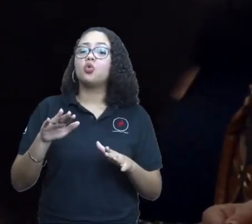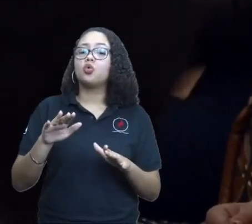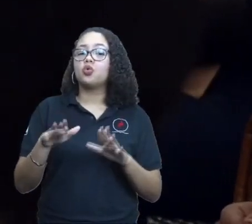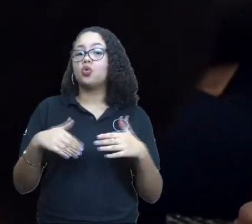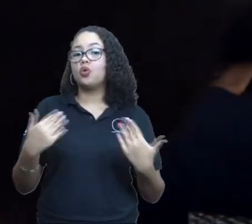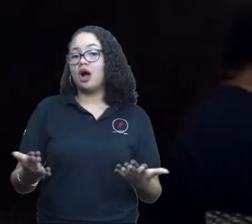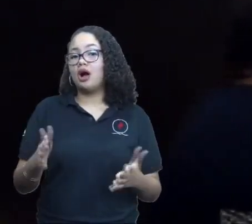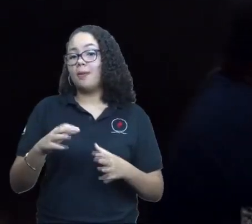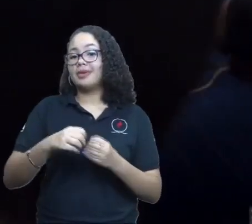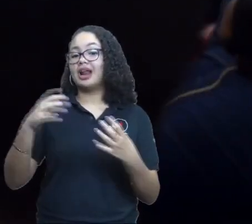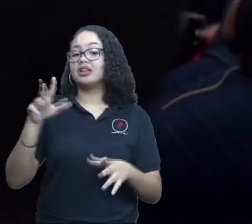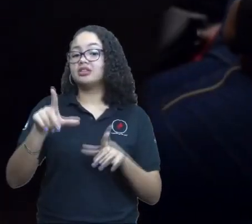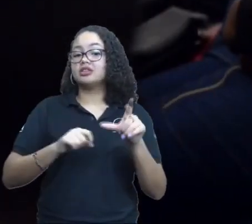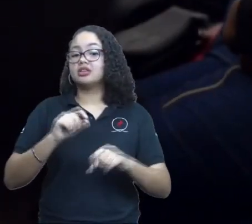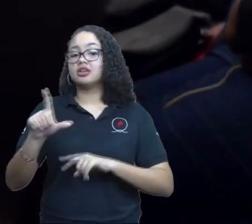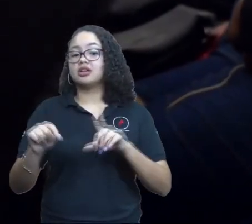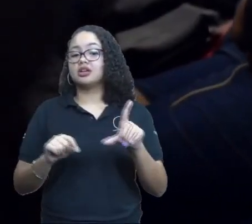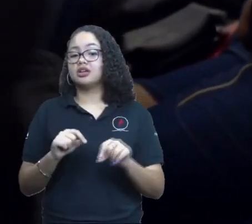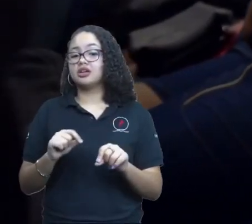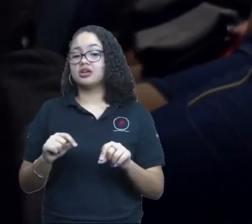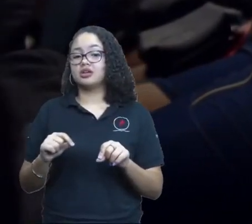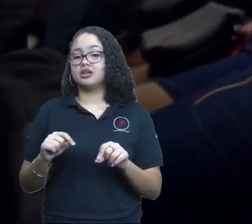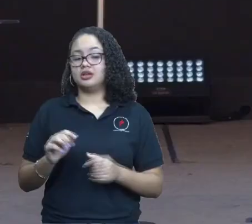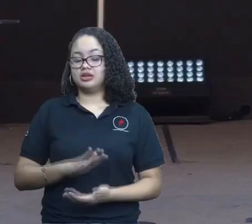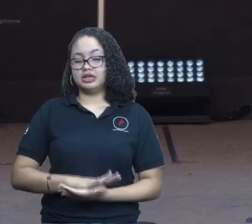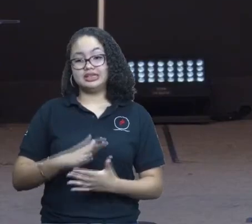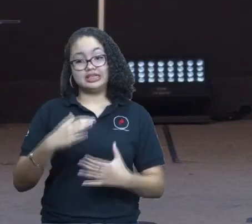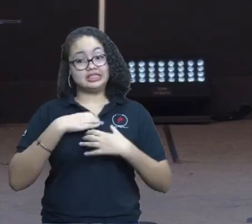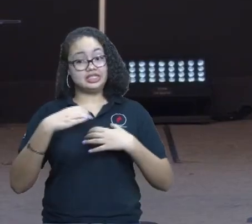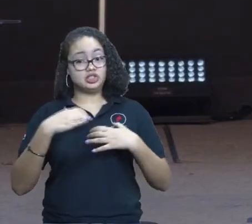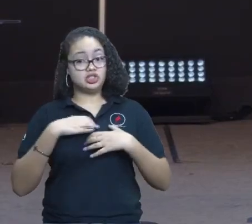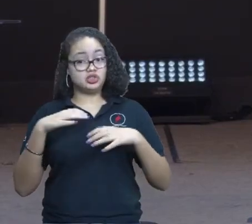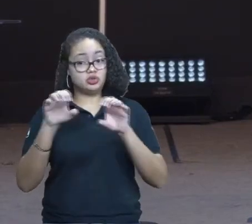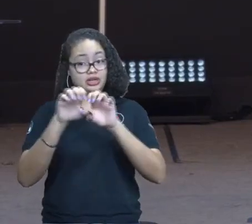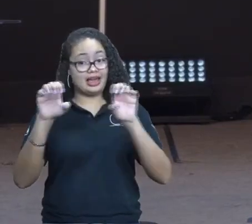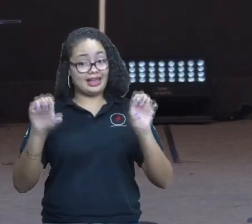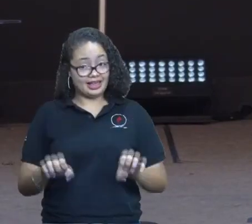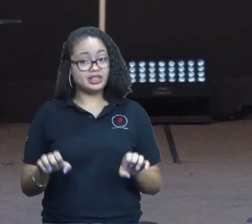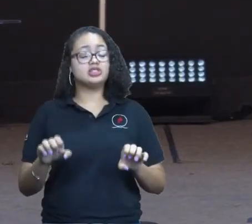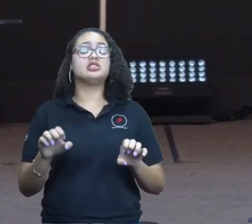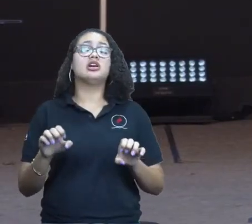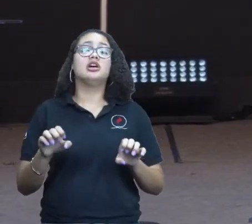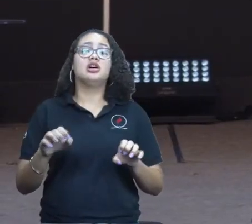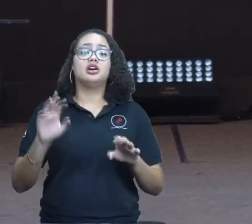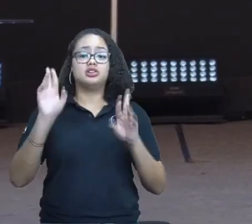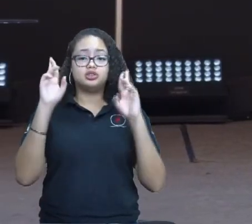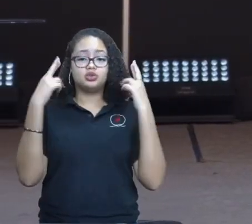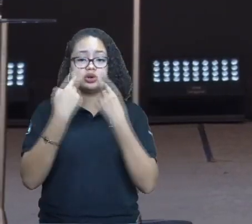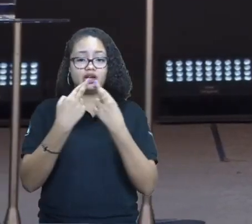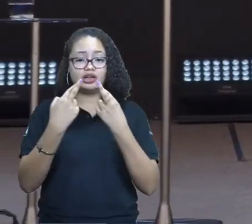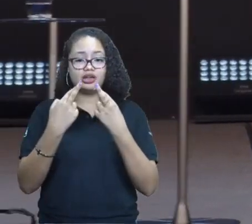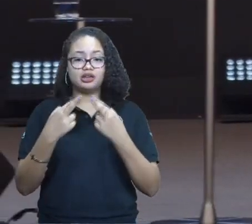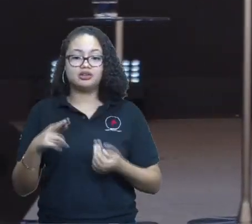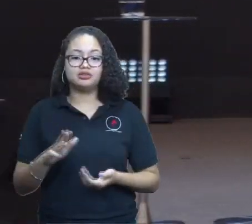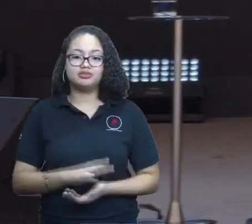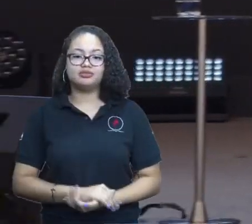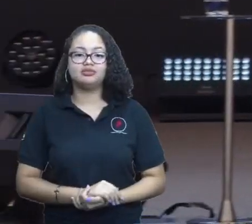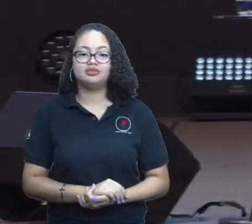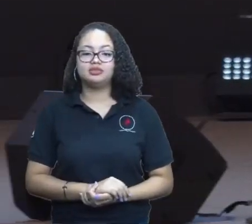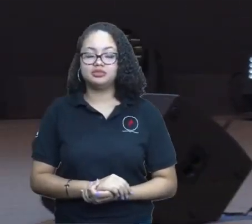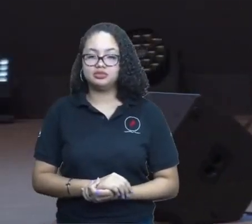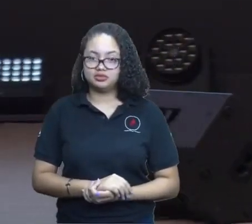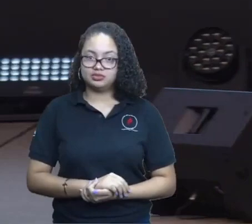o milagre que tem sentido na ética do reino aí você tem que voltar se a mente foi embora tem que voltar